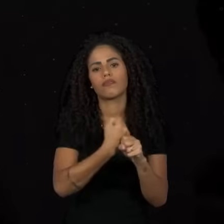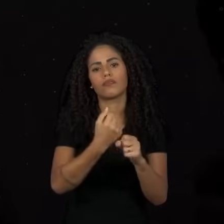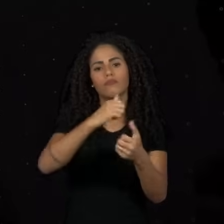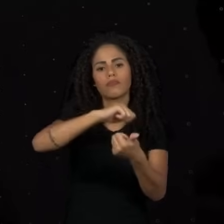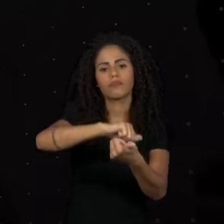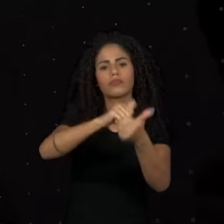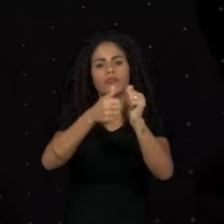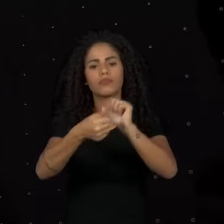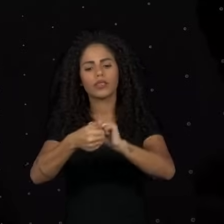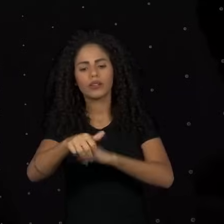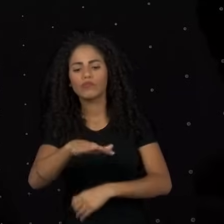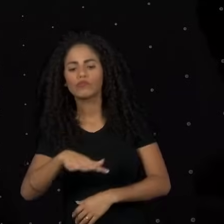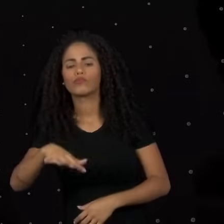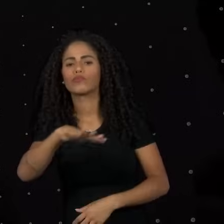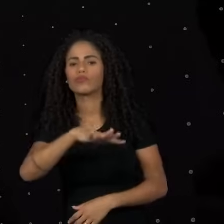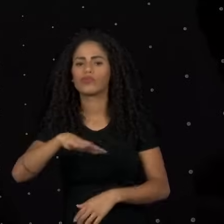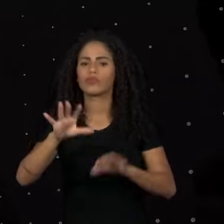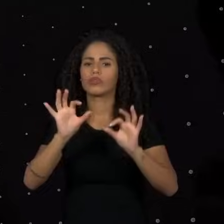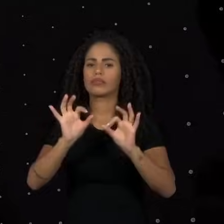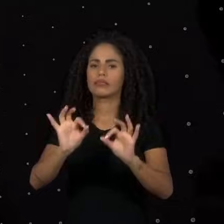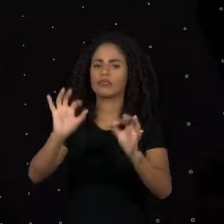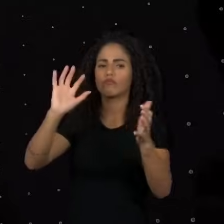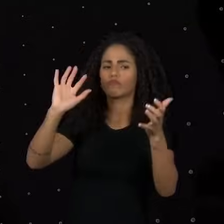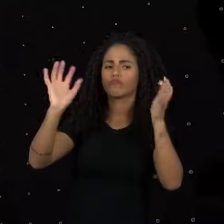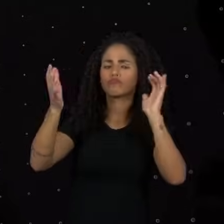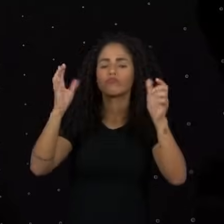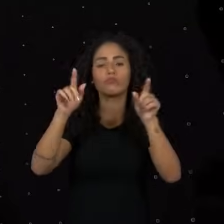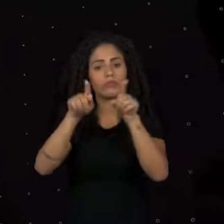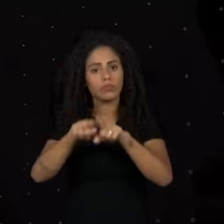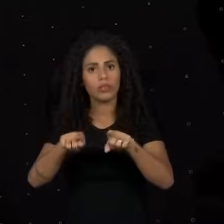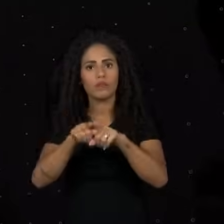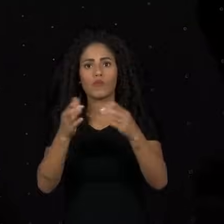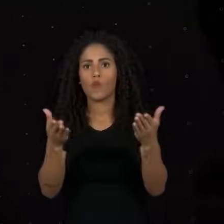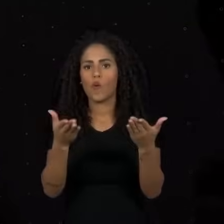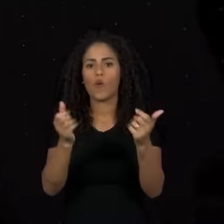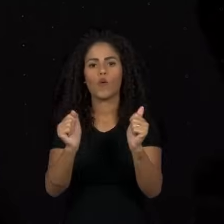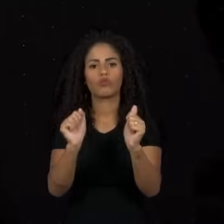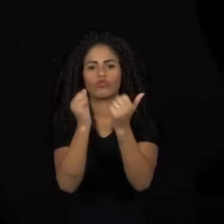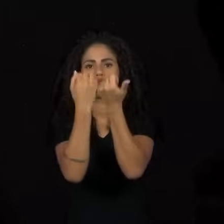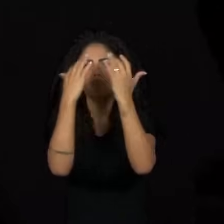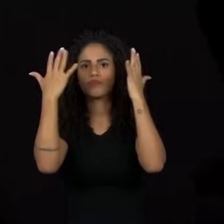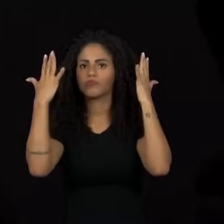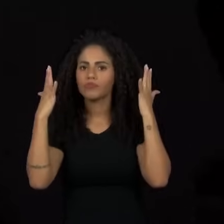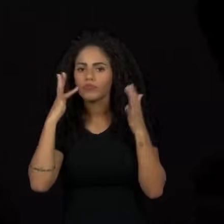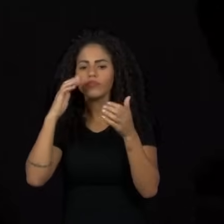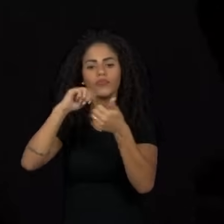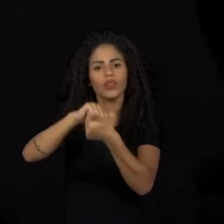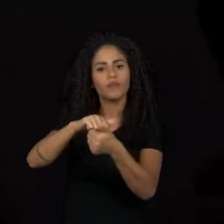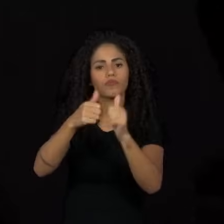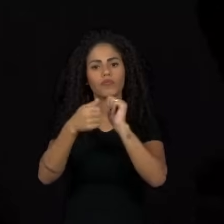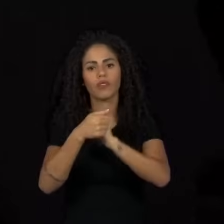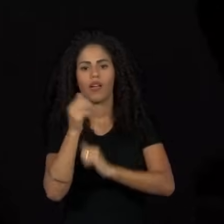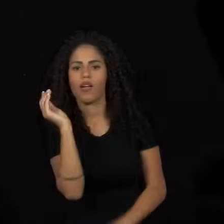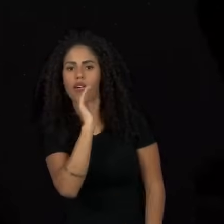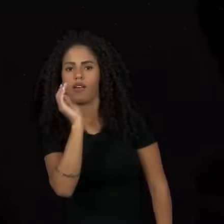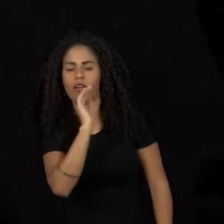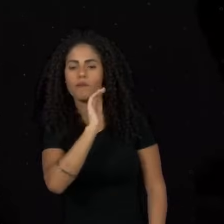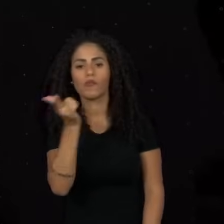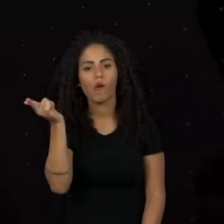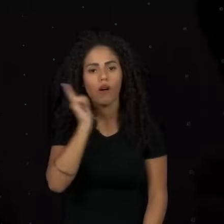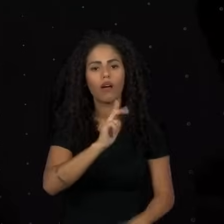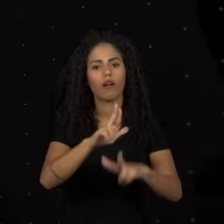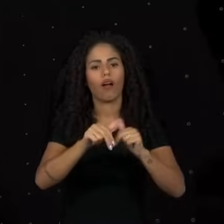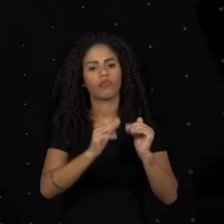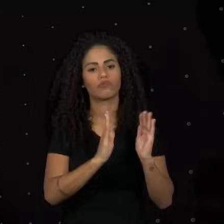a uma região, a um ecossistema. Com a urbanização, eles precisam se adaptar de uma maneira muito mais rápida e por isso